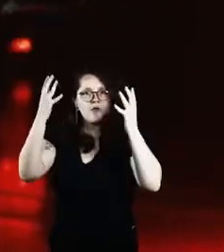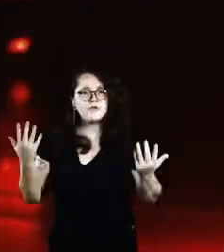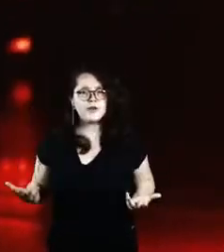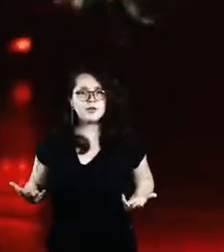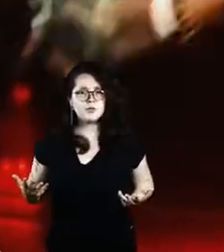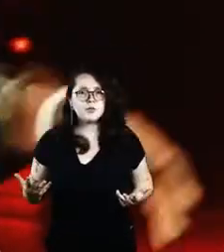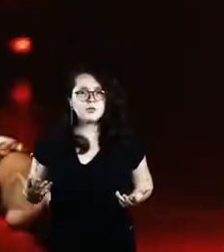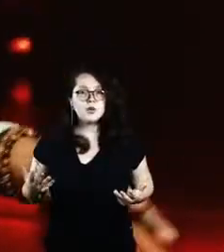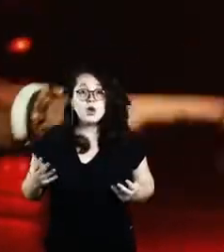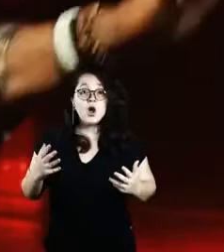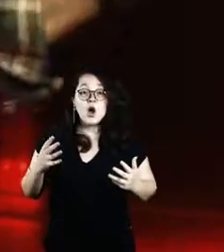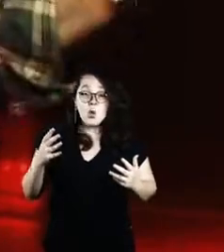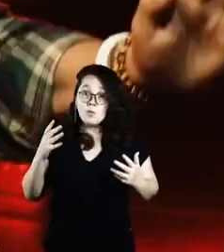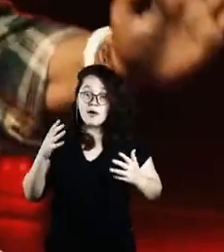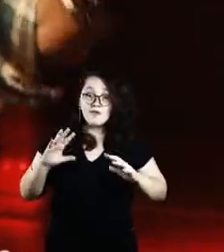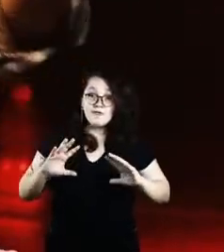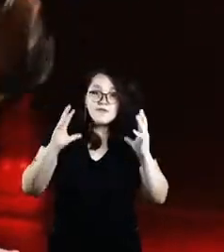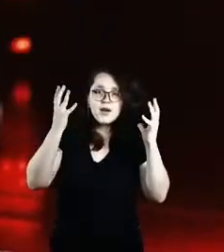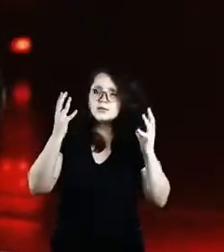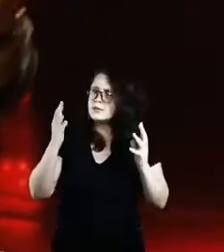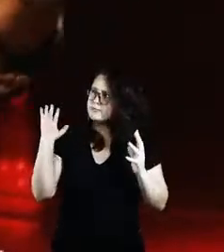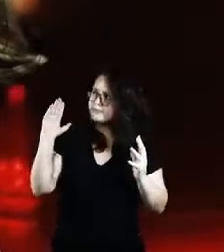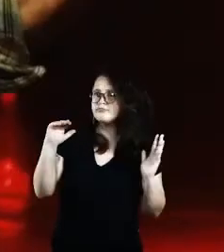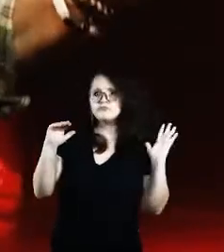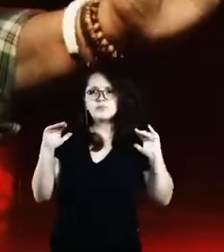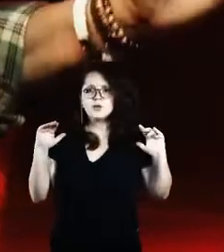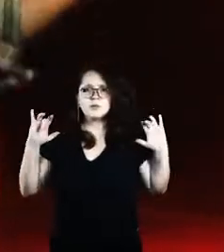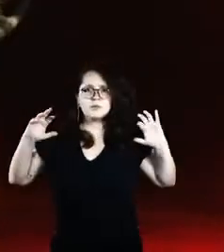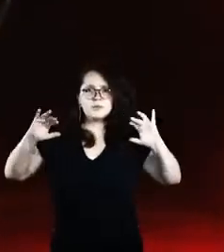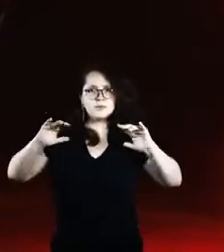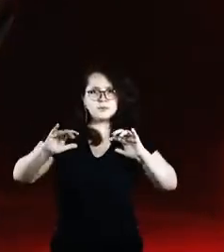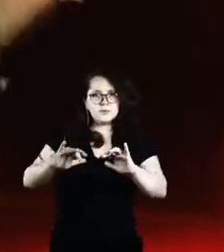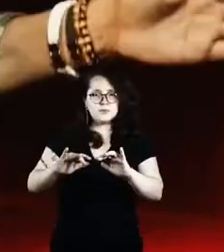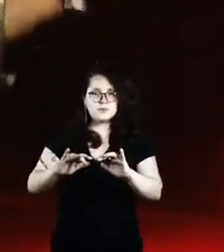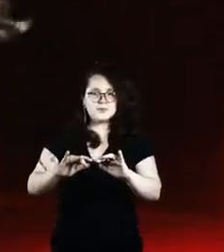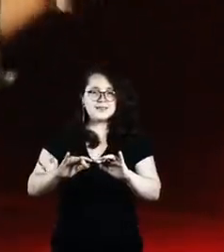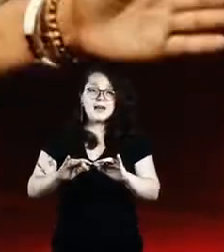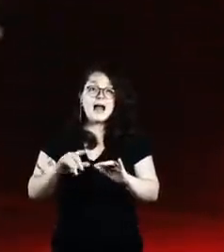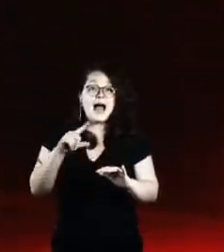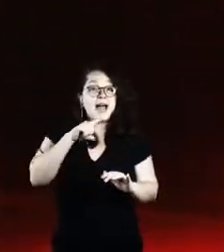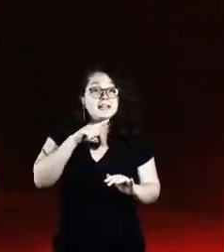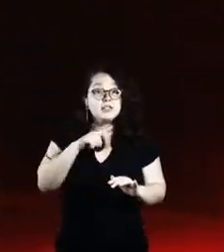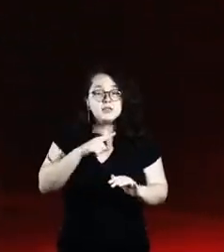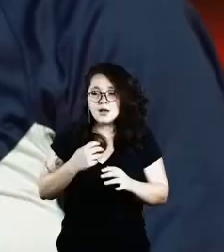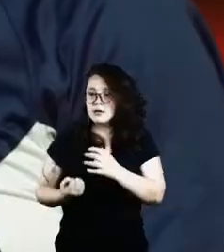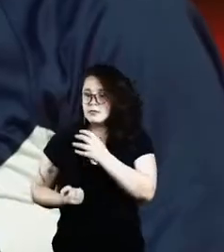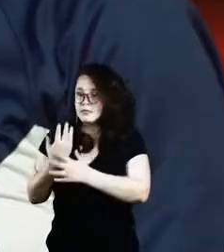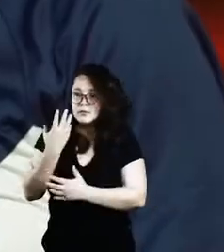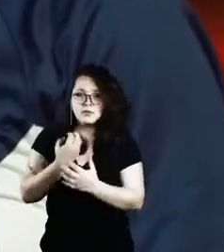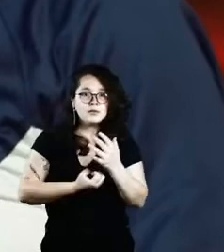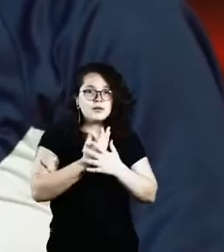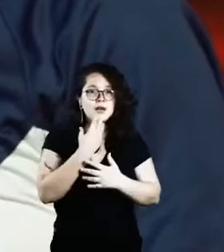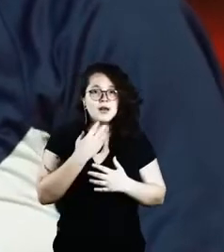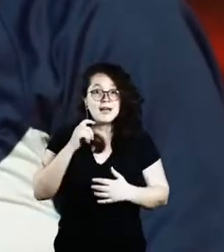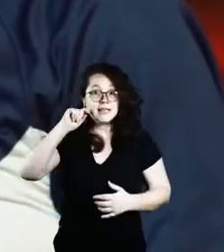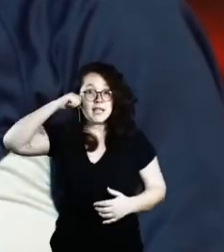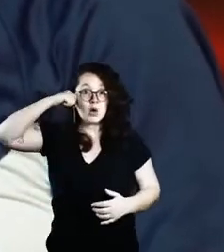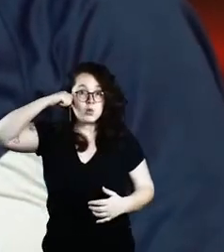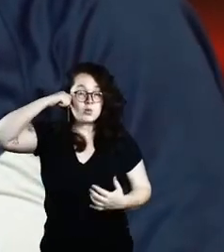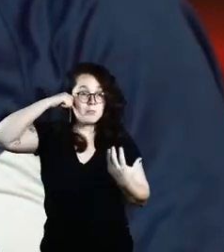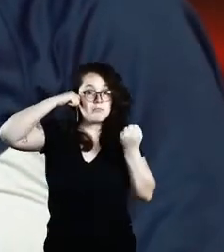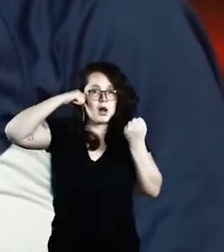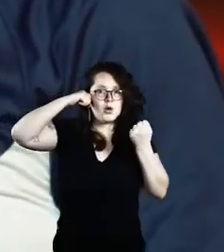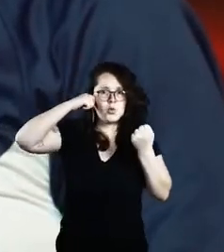todo mundo sem discriminação. Foi onde criou esse baile que tinha negros e brancos, todo mundo junto, sem